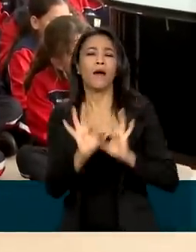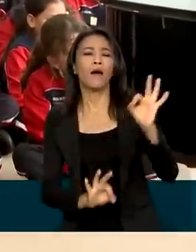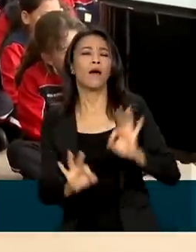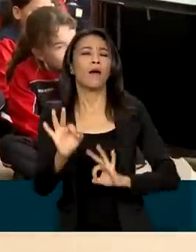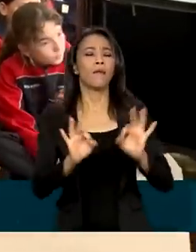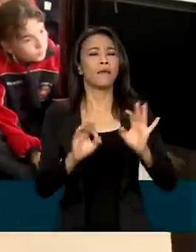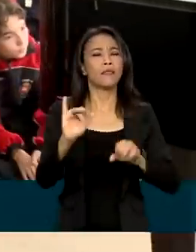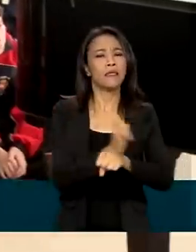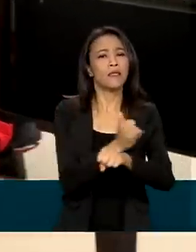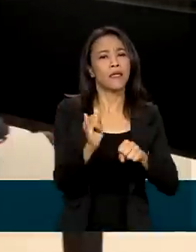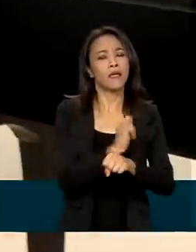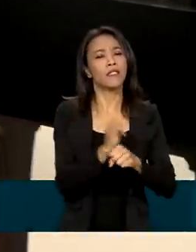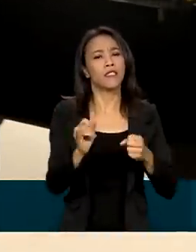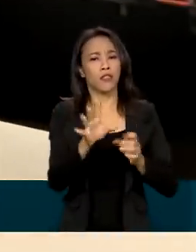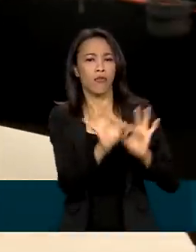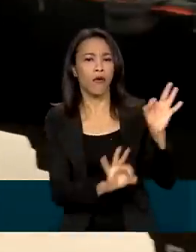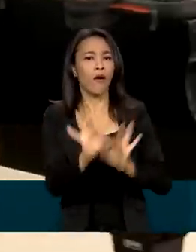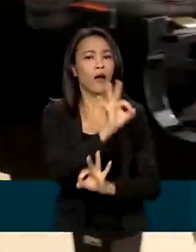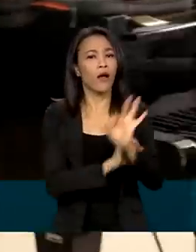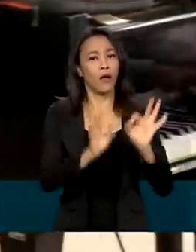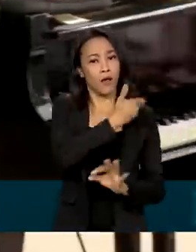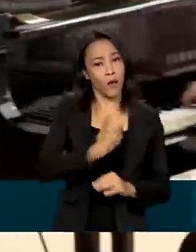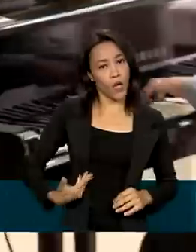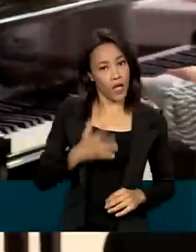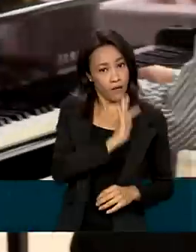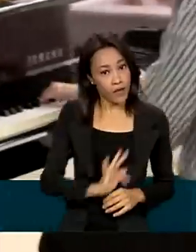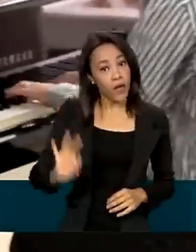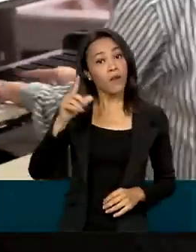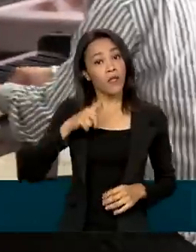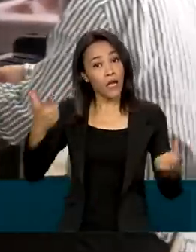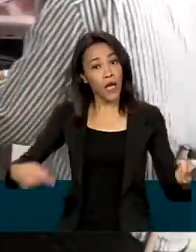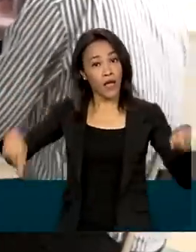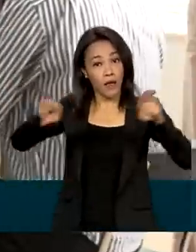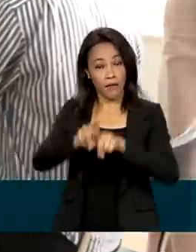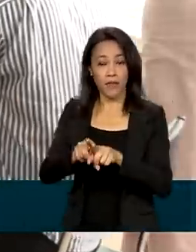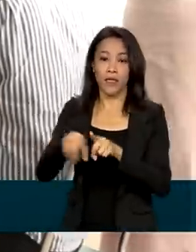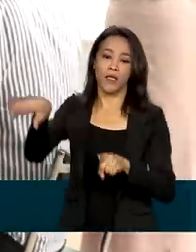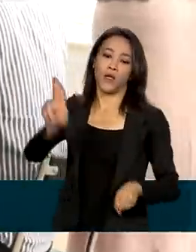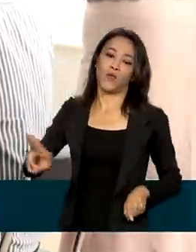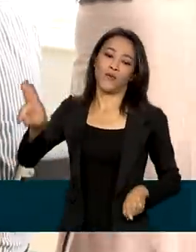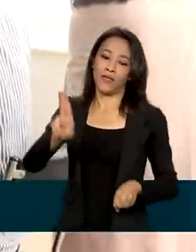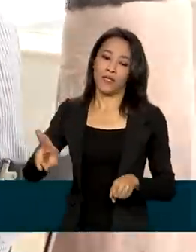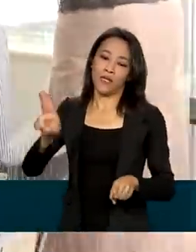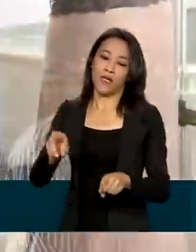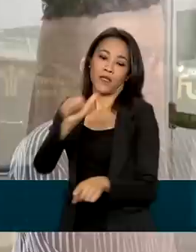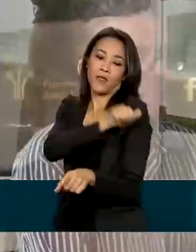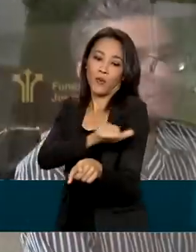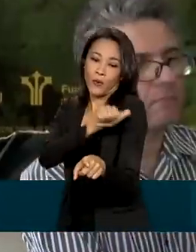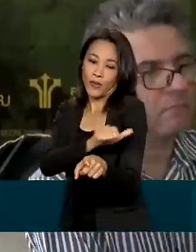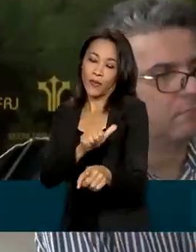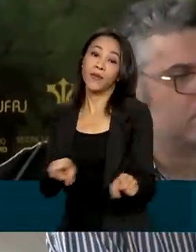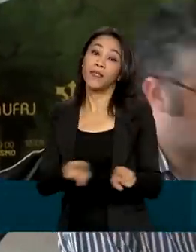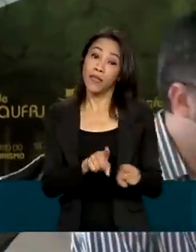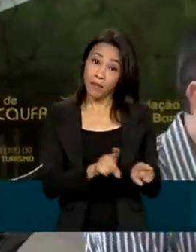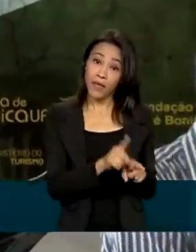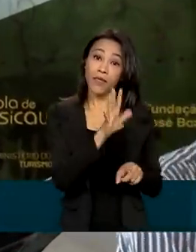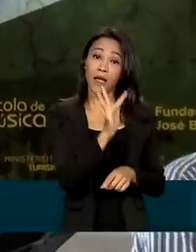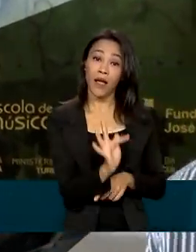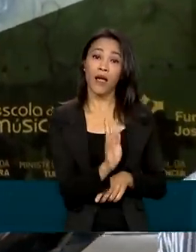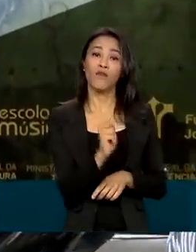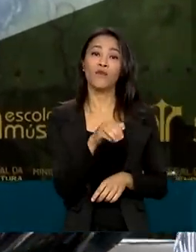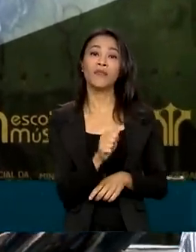Brasil 200 anos do governo federal e conta com a parceria da Universidade Federal do Rio de Janeiro e da Funarte